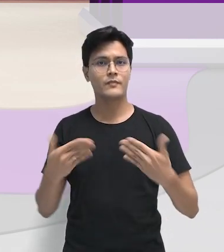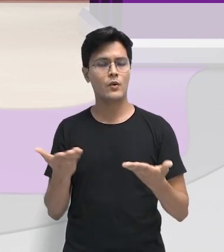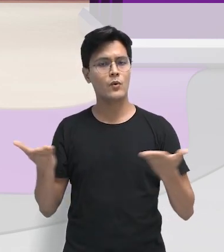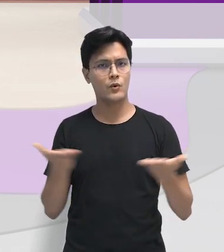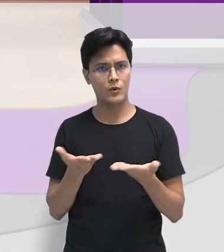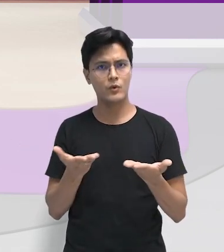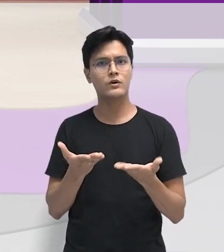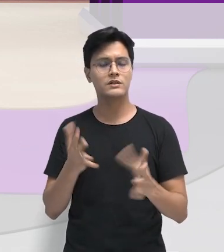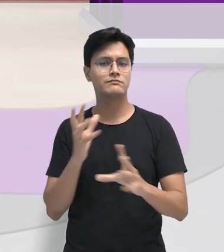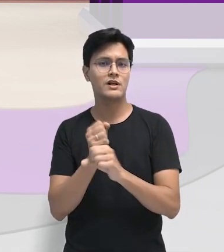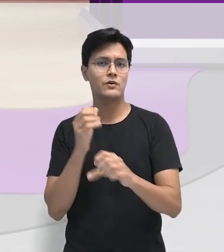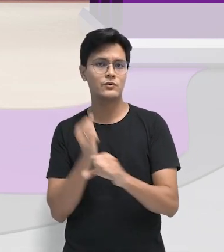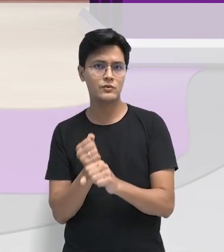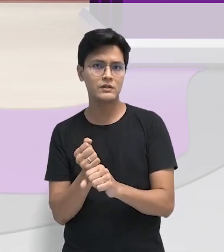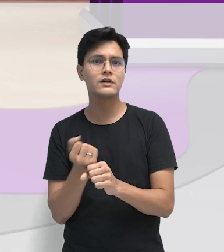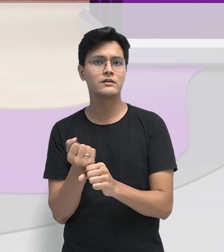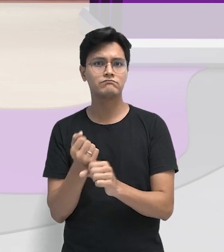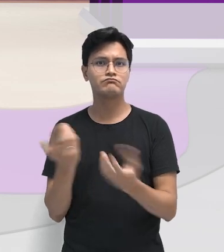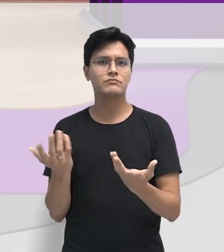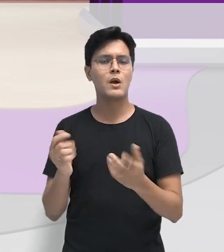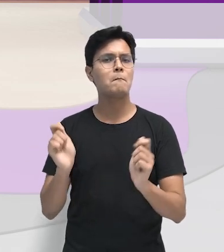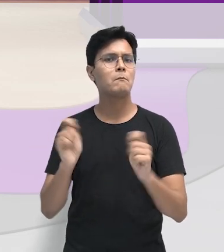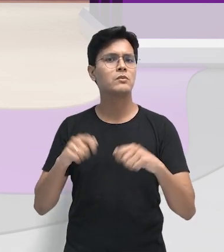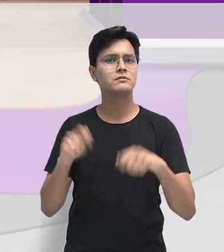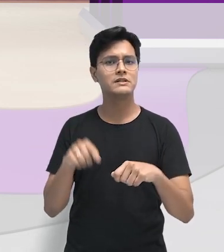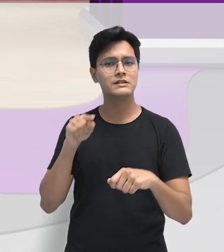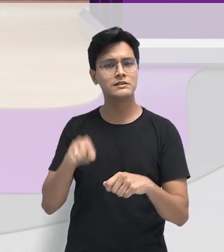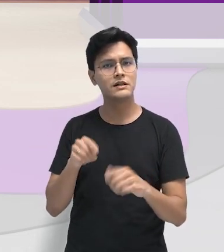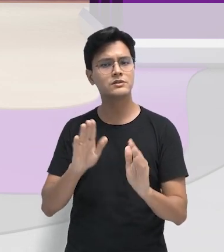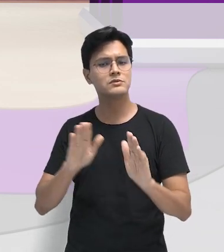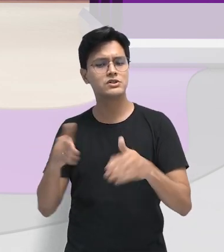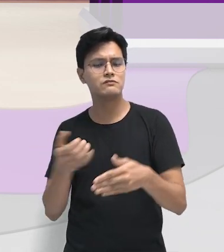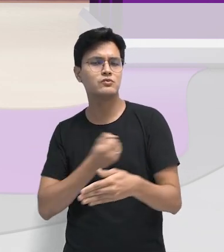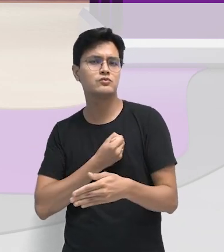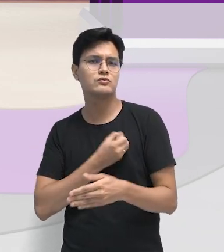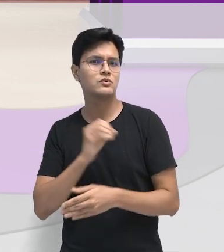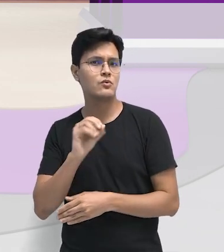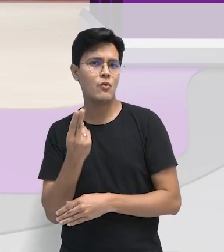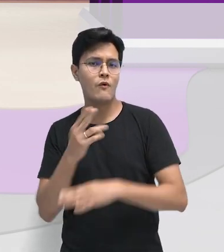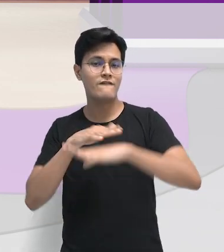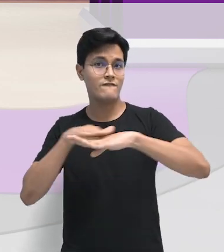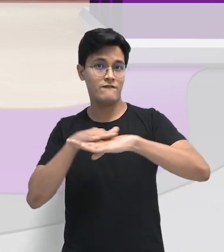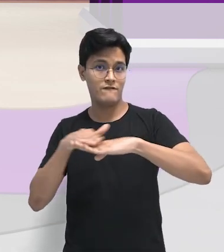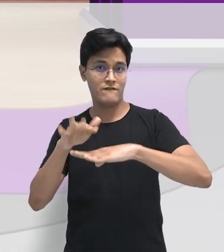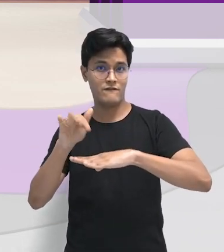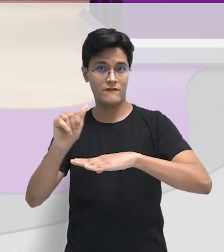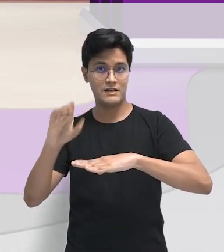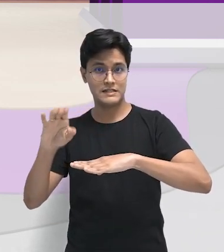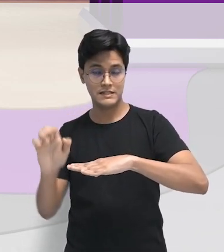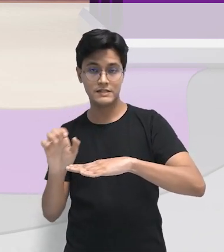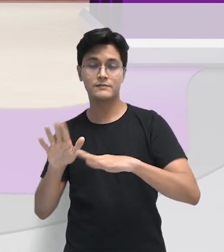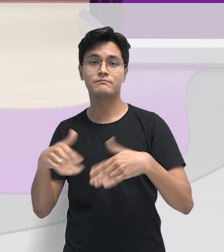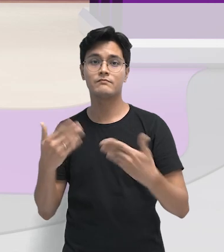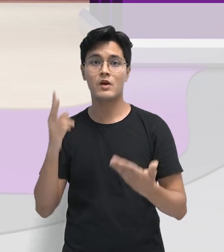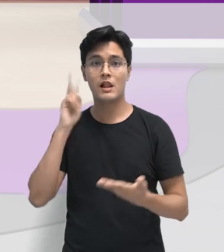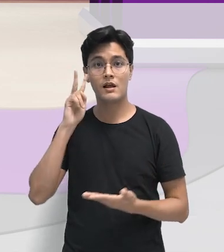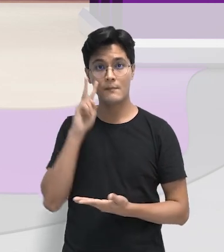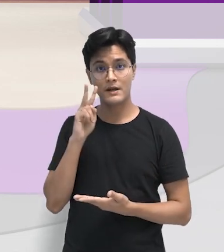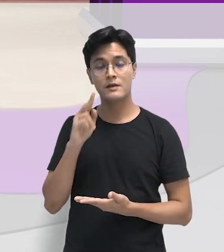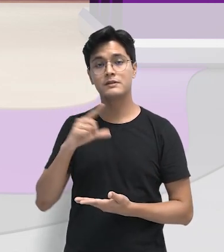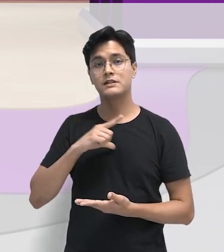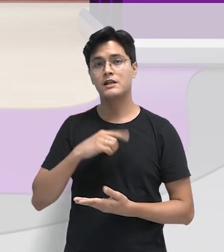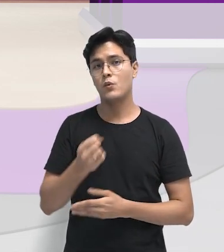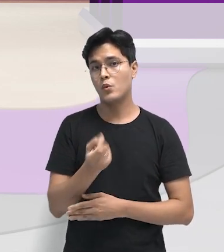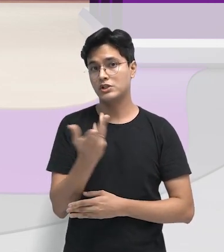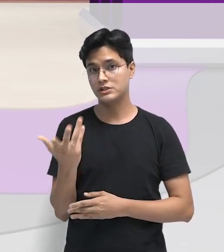são as chances de um determinado número ou de uma determinada face. Então, lembremos aí que um dado possui 6